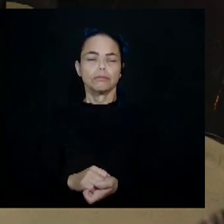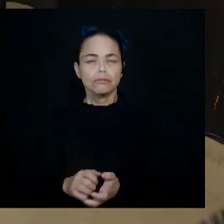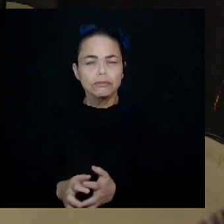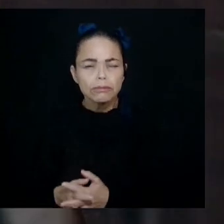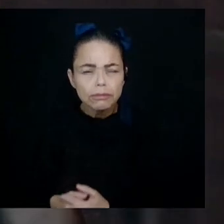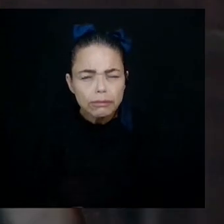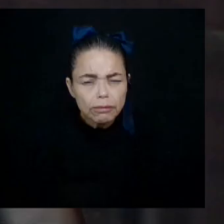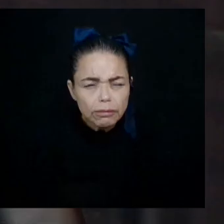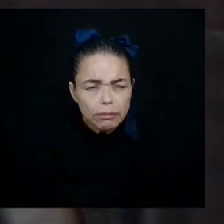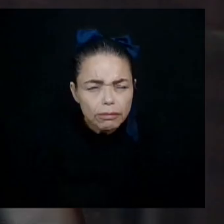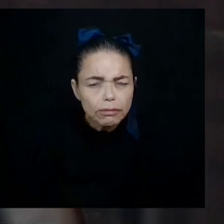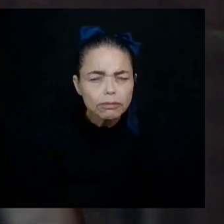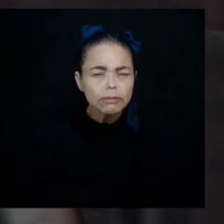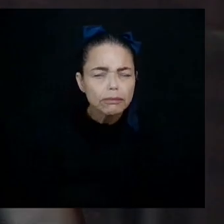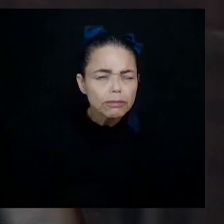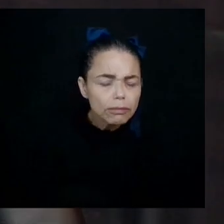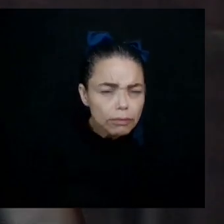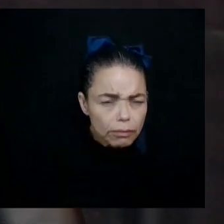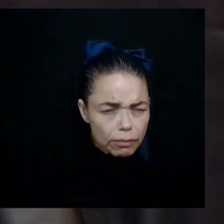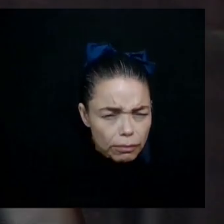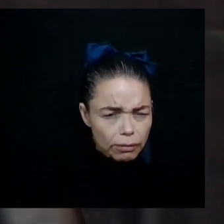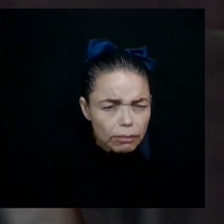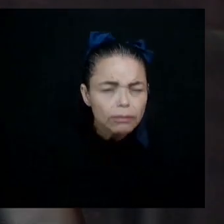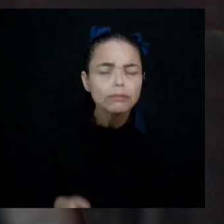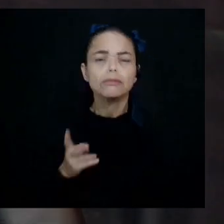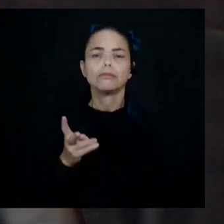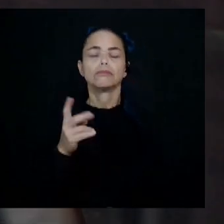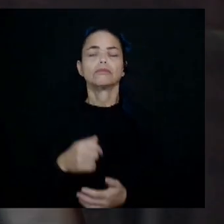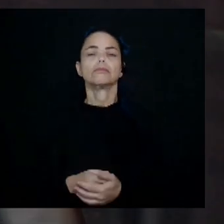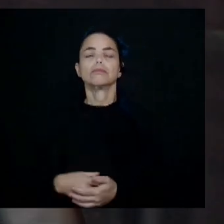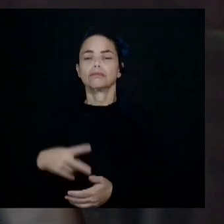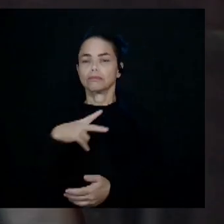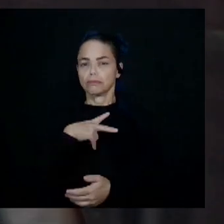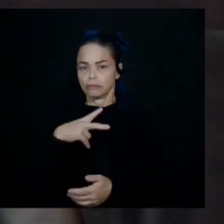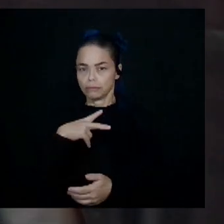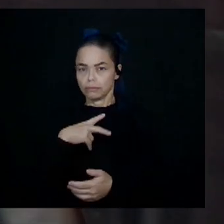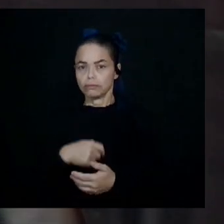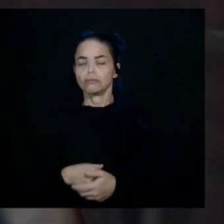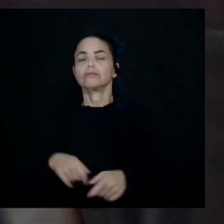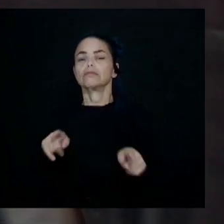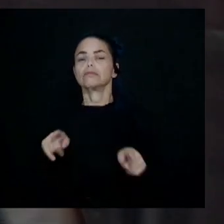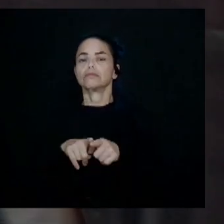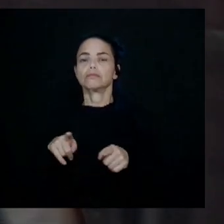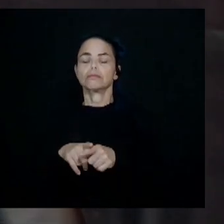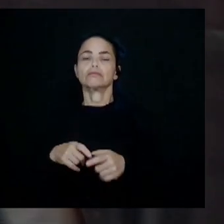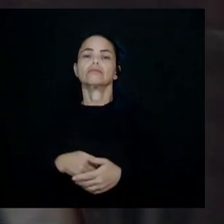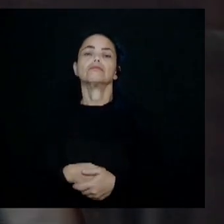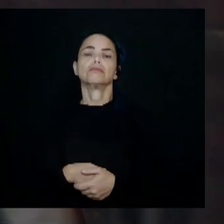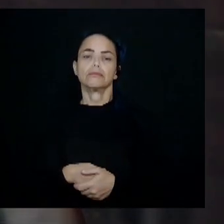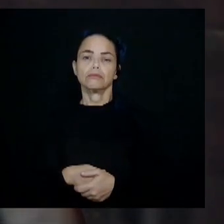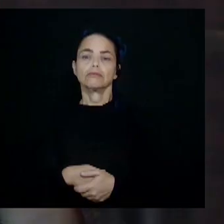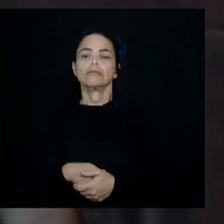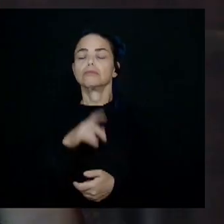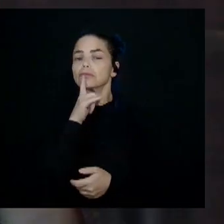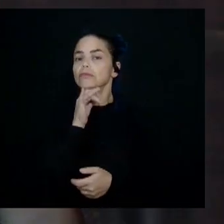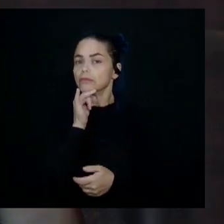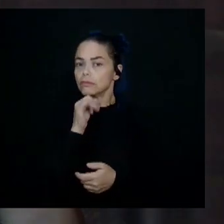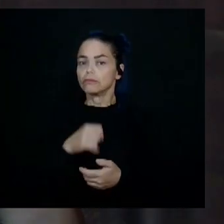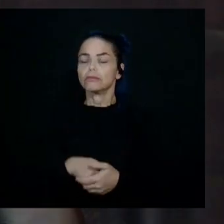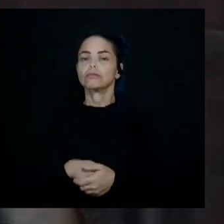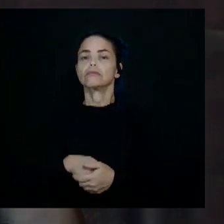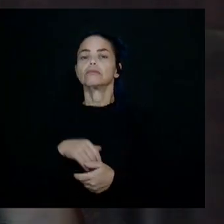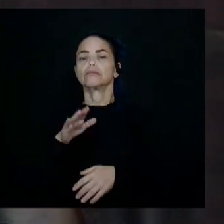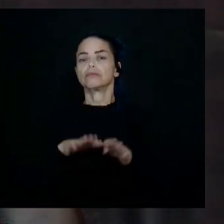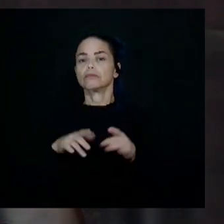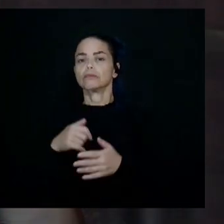o gancho? Quando a gente fala de privacidade, também tem a questão dos pais, que muitas vezes estão com